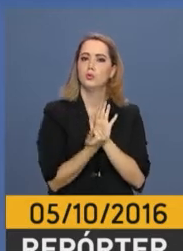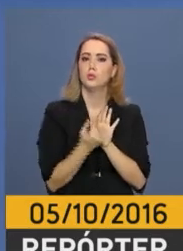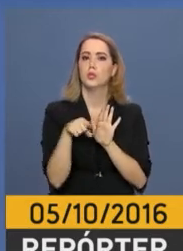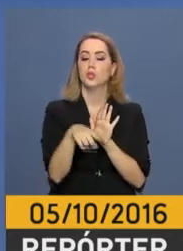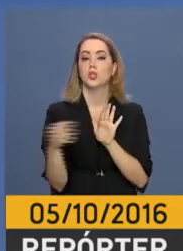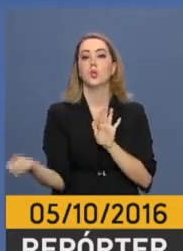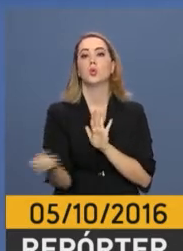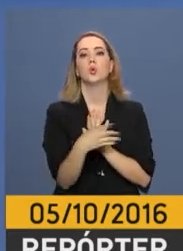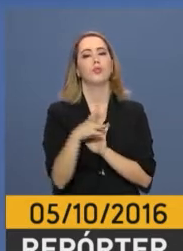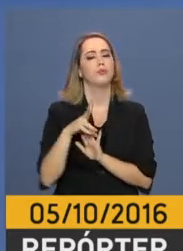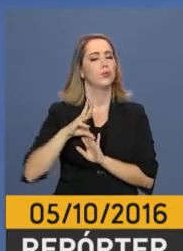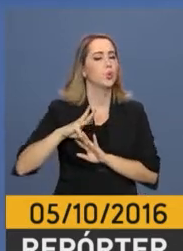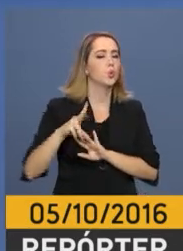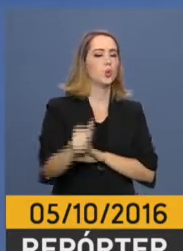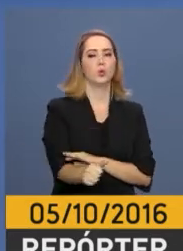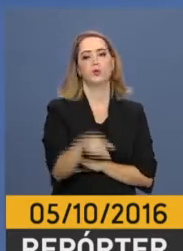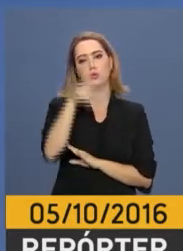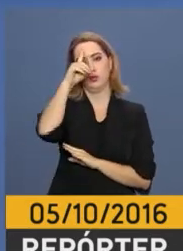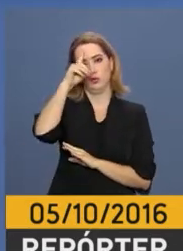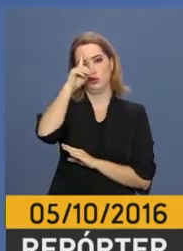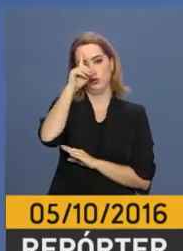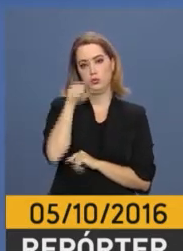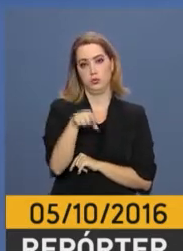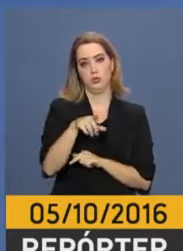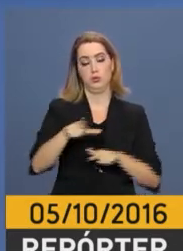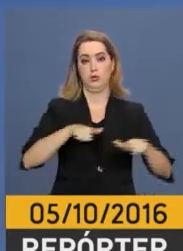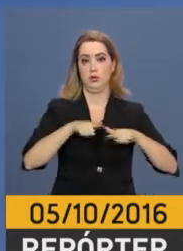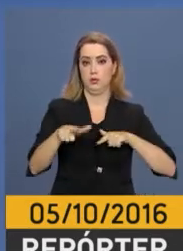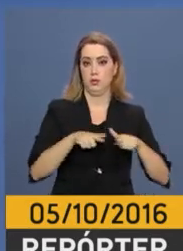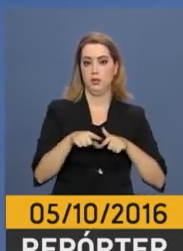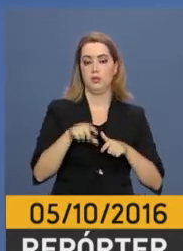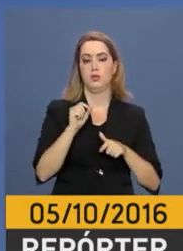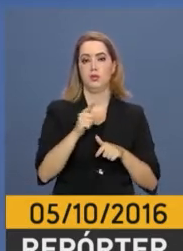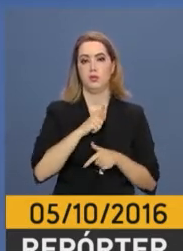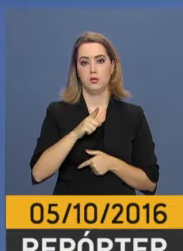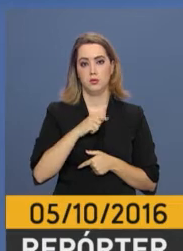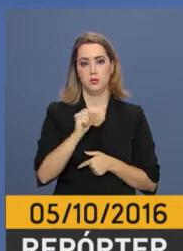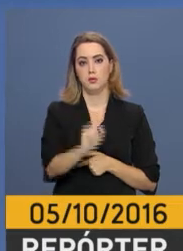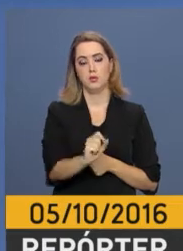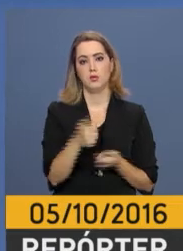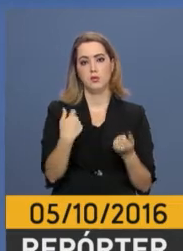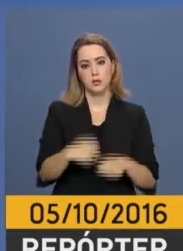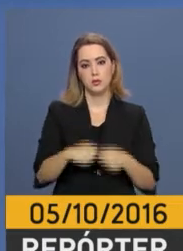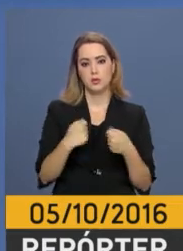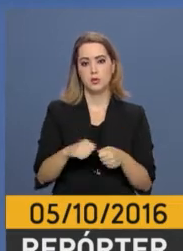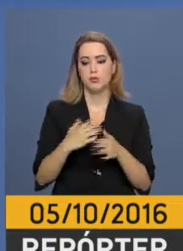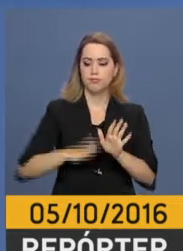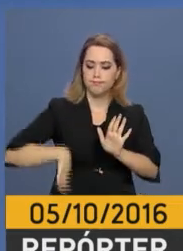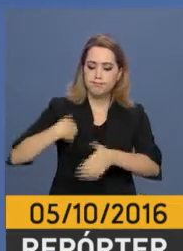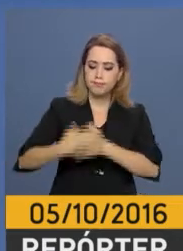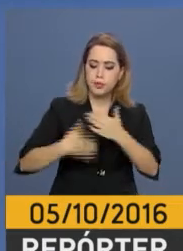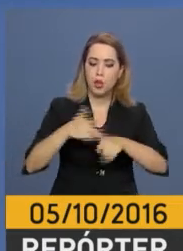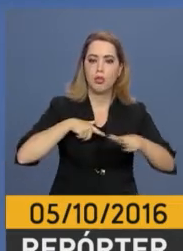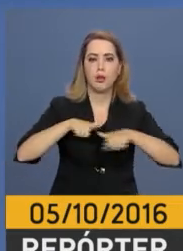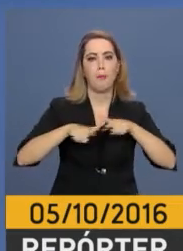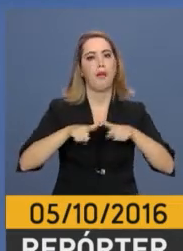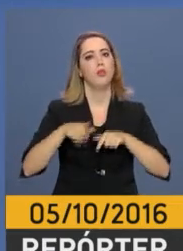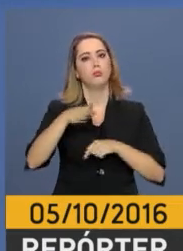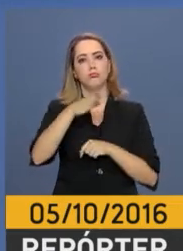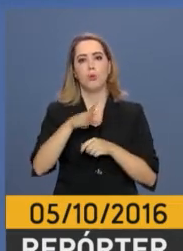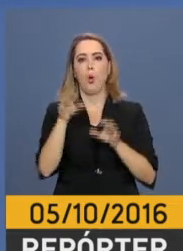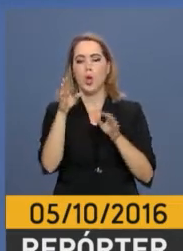novidade todos os dias ele é um programa que tem é necessidade de capacitação continuada nós vamos fazer uma